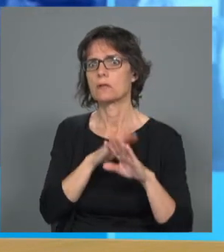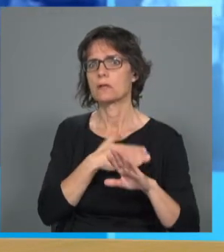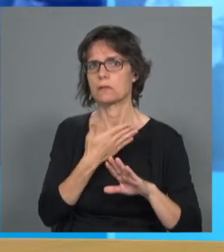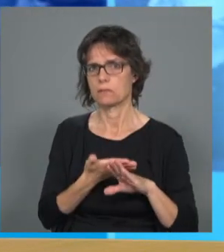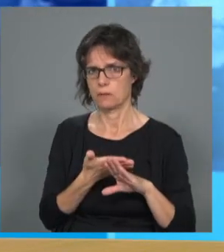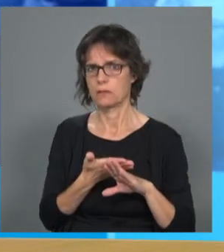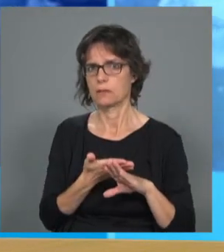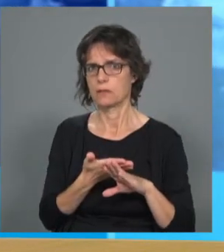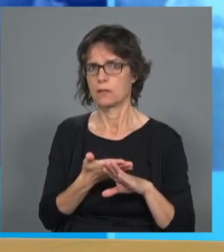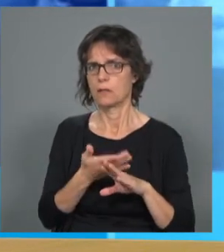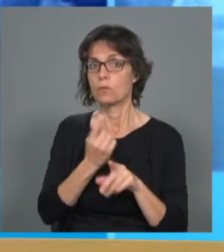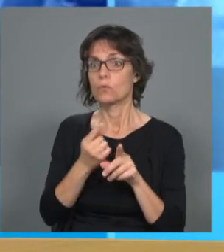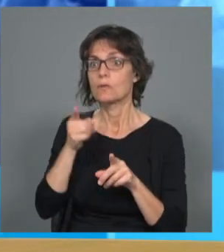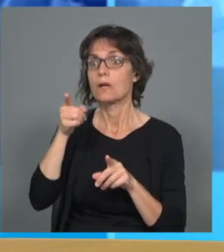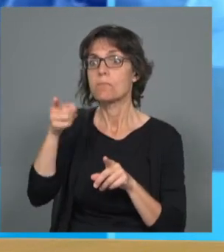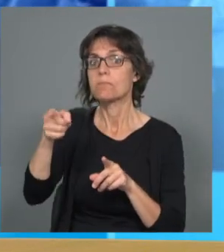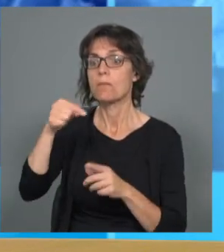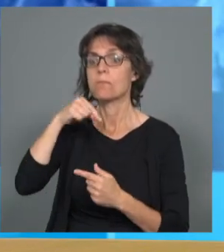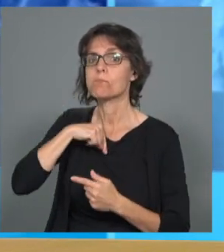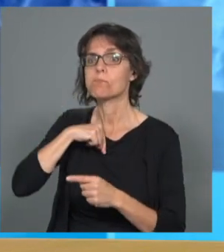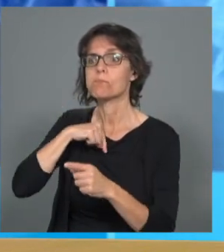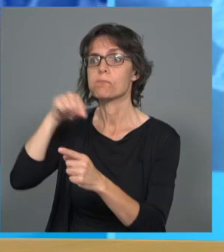de si, não é? Porque há a questão da